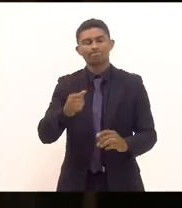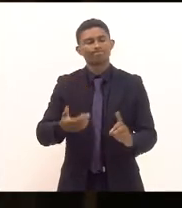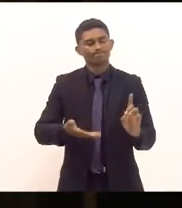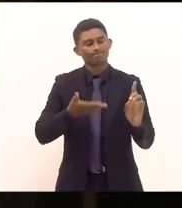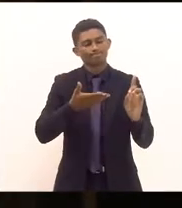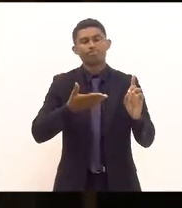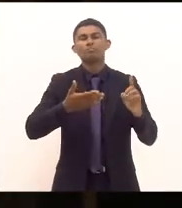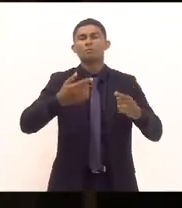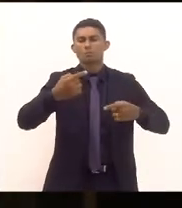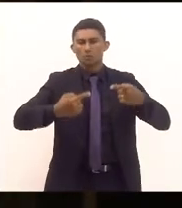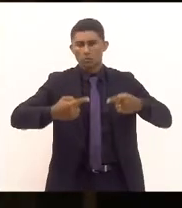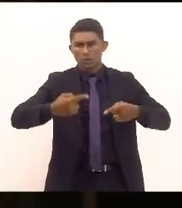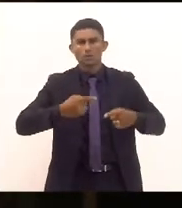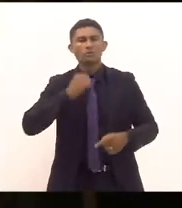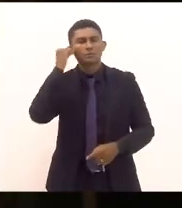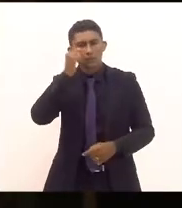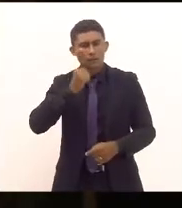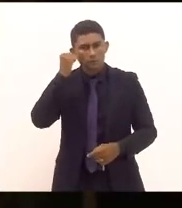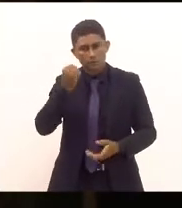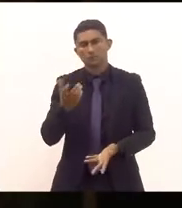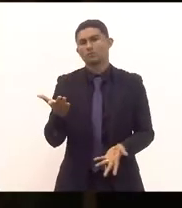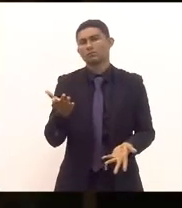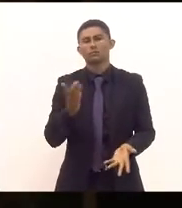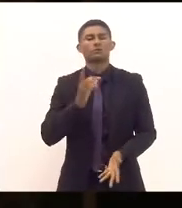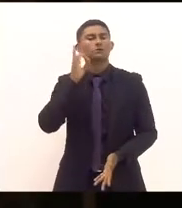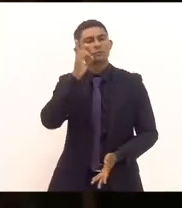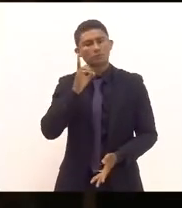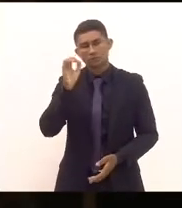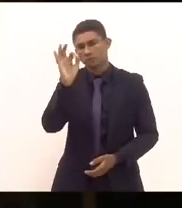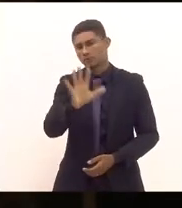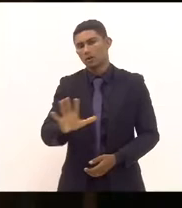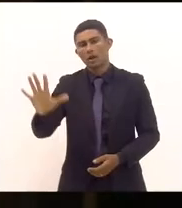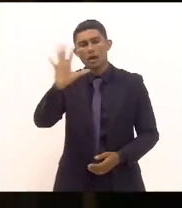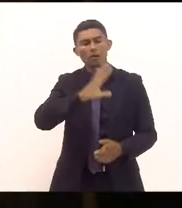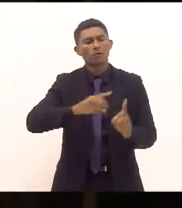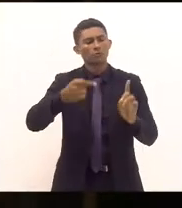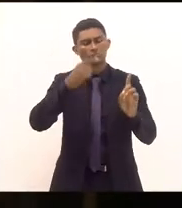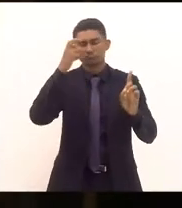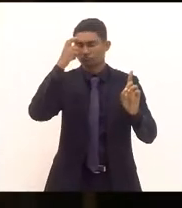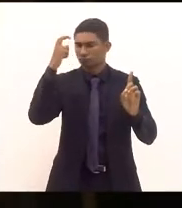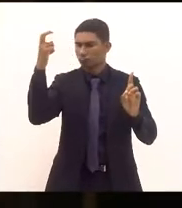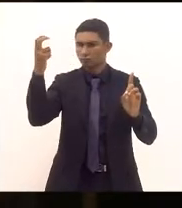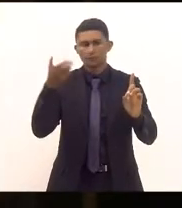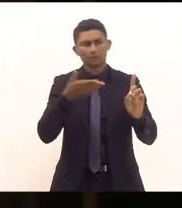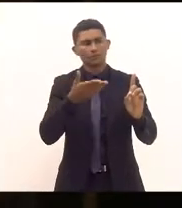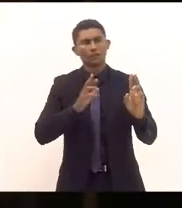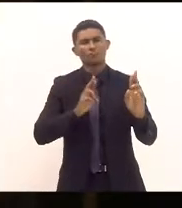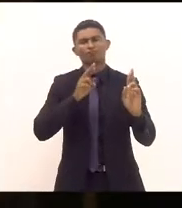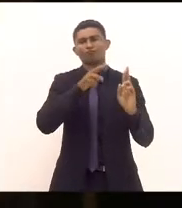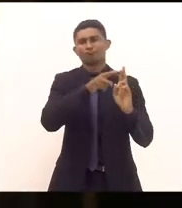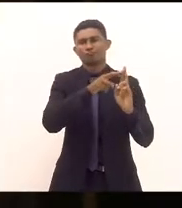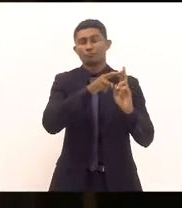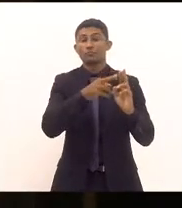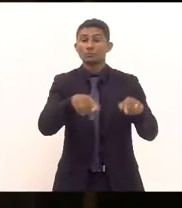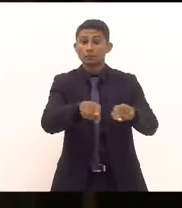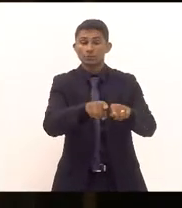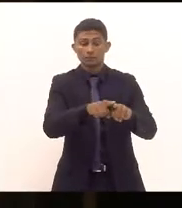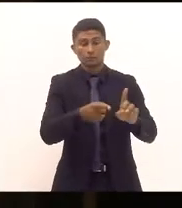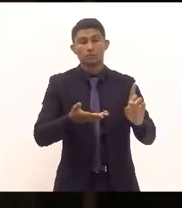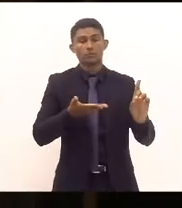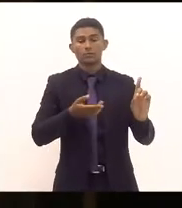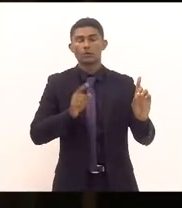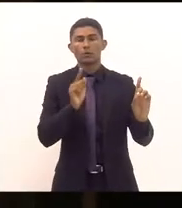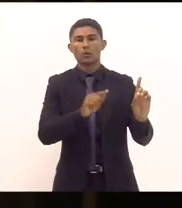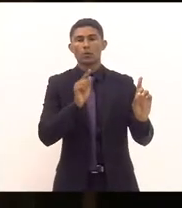político Senador deputado federal foi um grande intelectual Mas além de tudo isso Abdias Nascimento